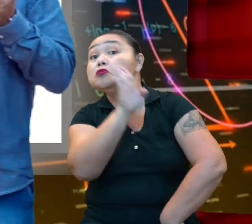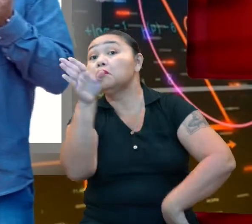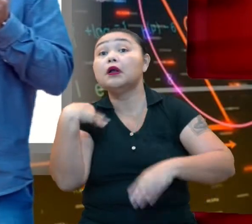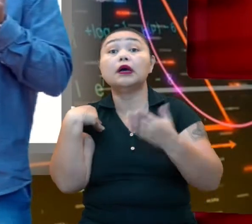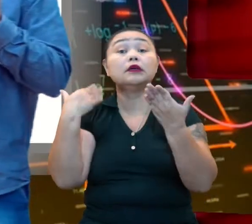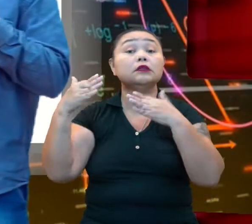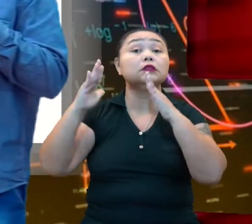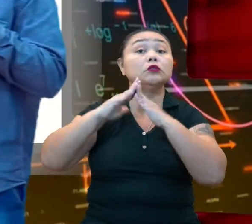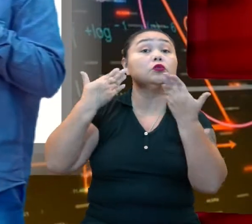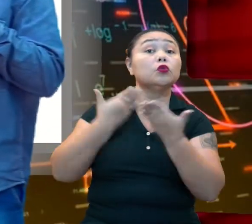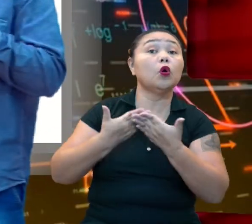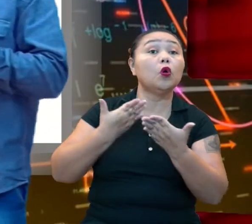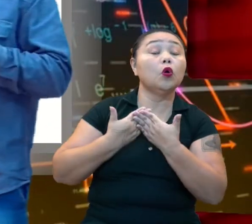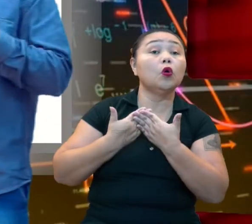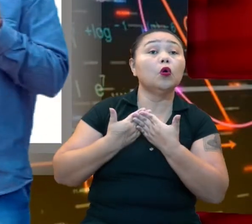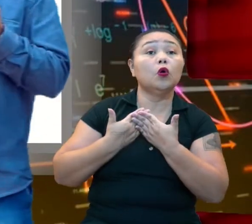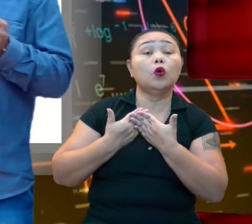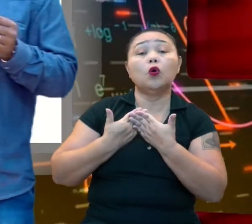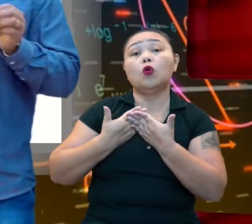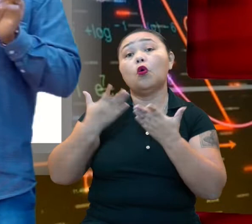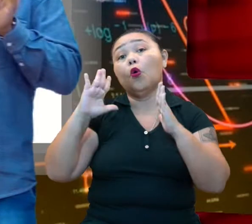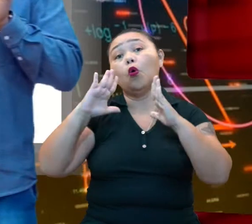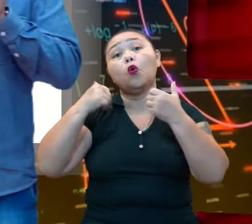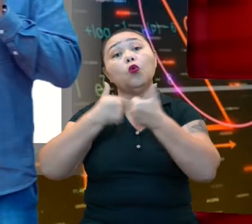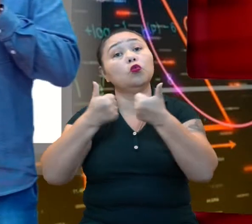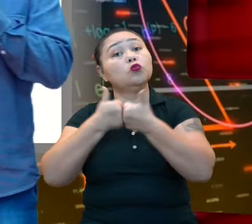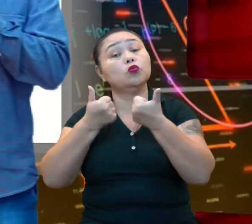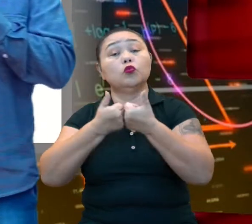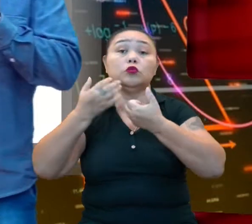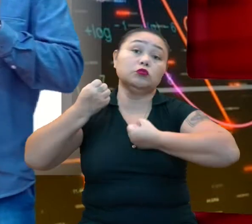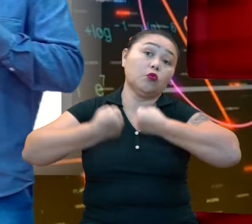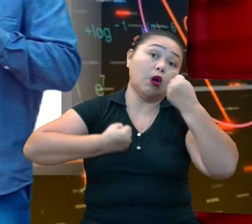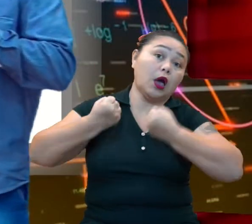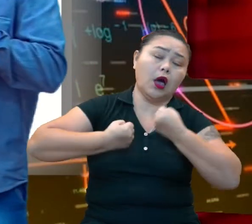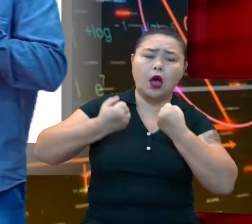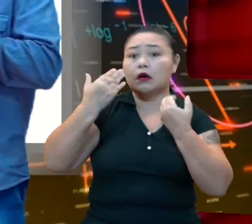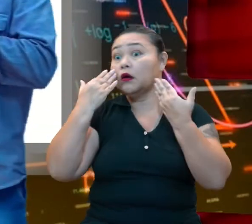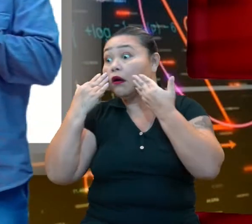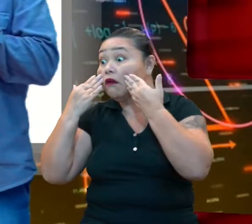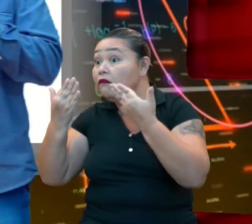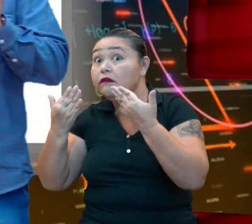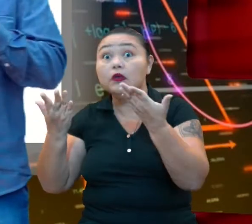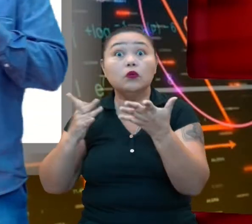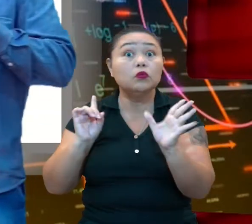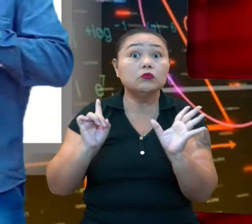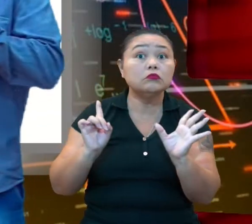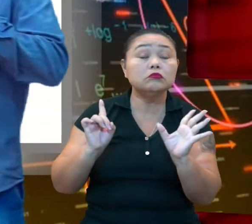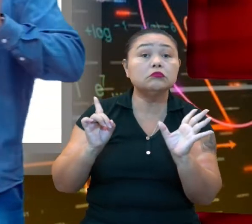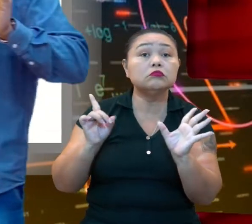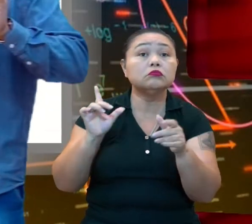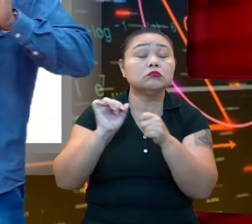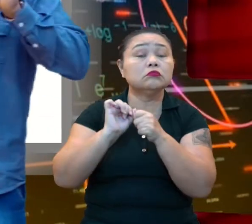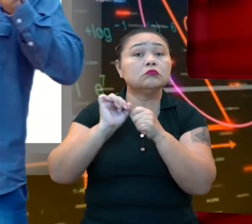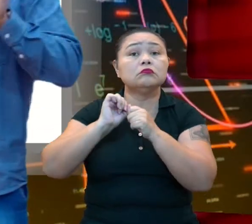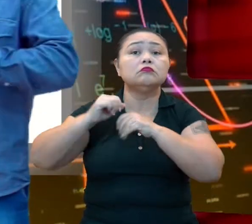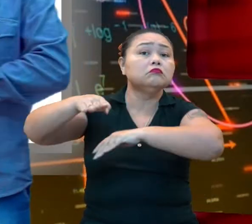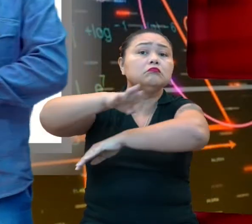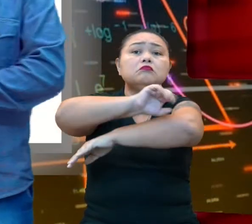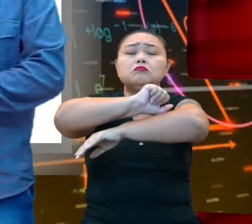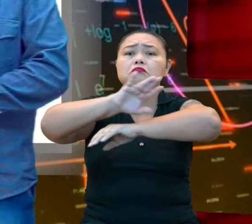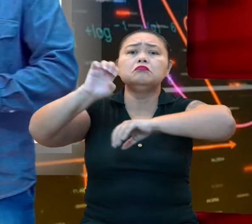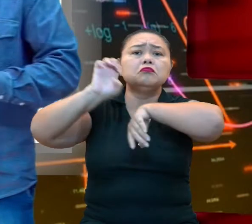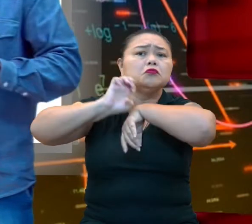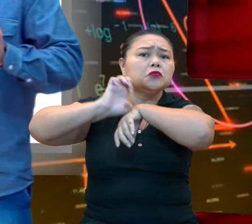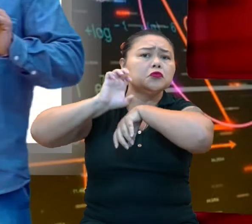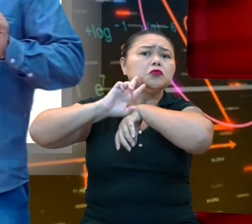escola, ou né, no ônibus, no carro. Porque assim, o estado de Rondônia está em obras, está reformando, está